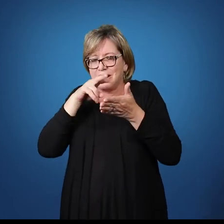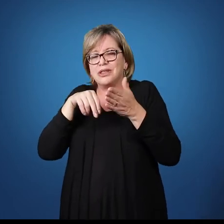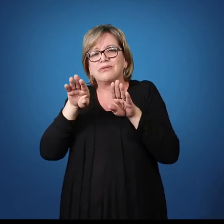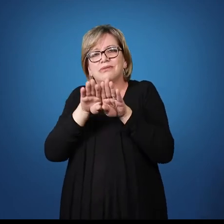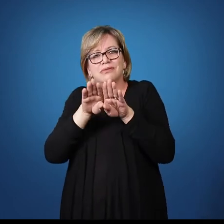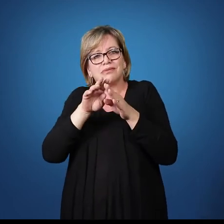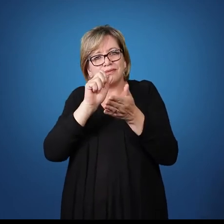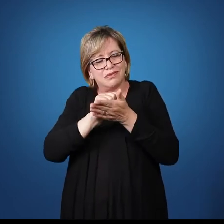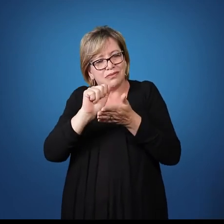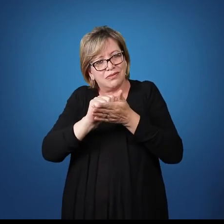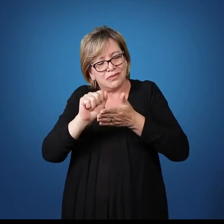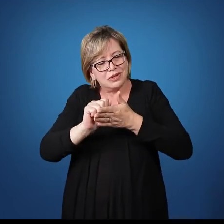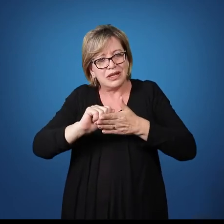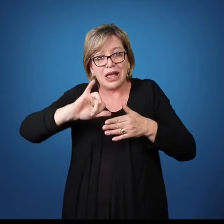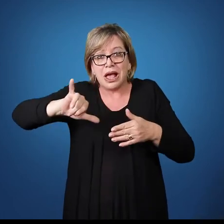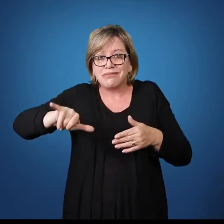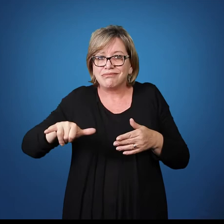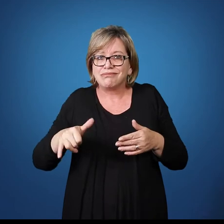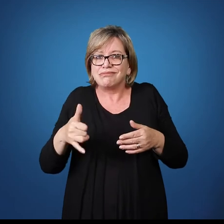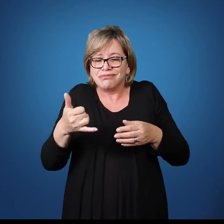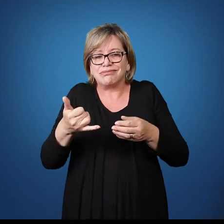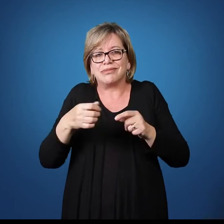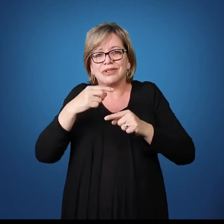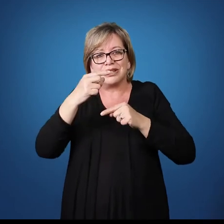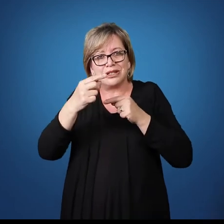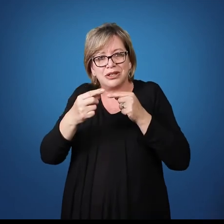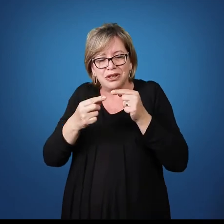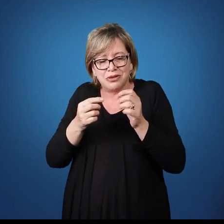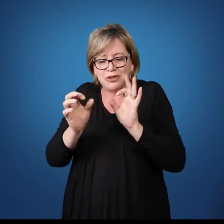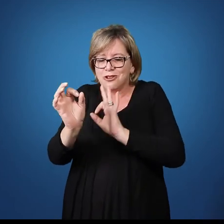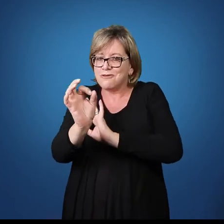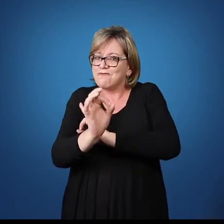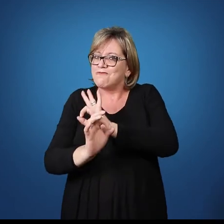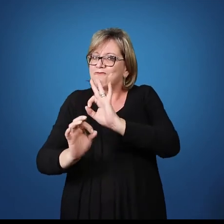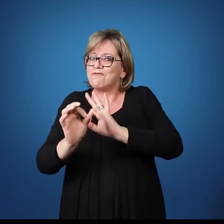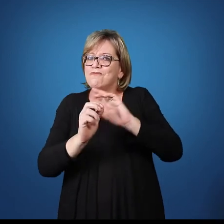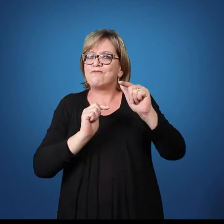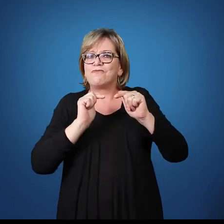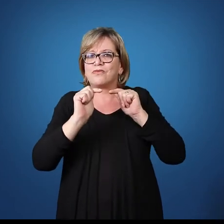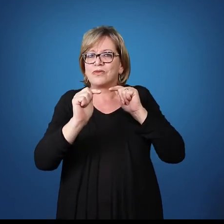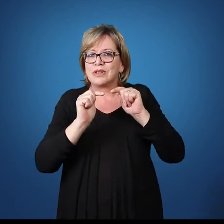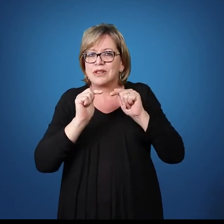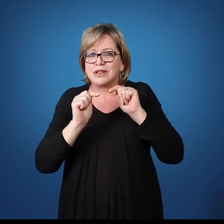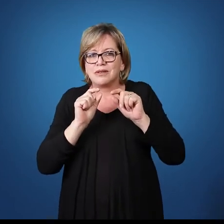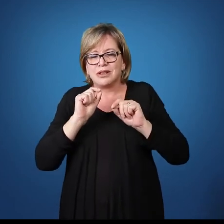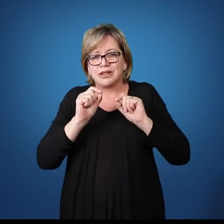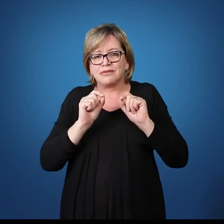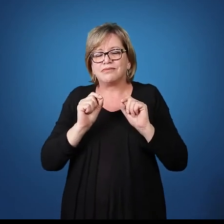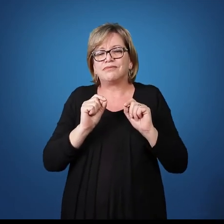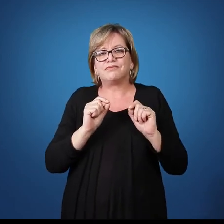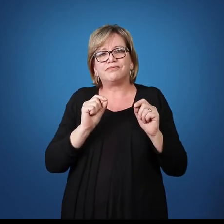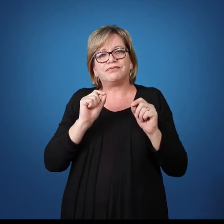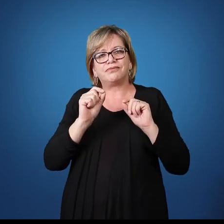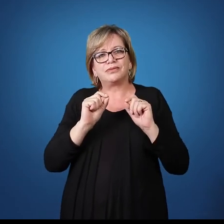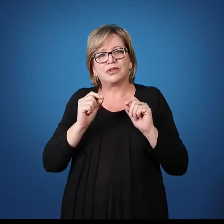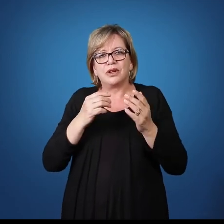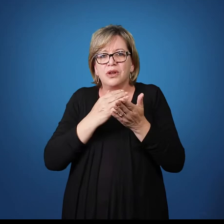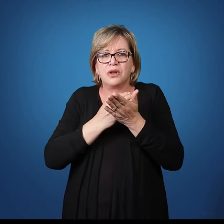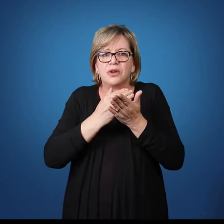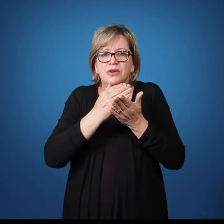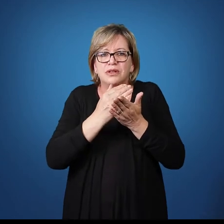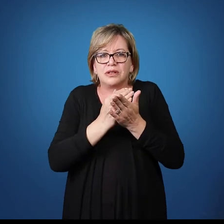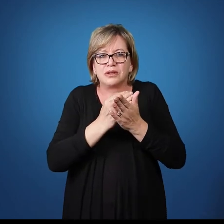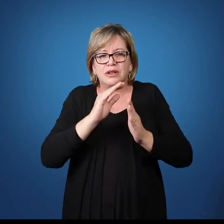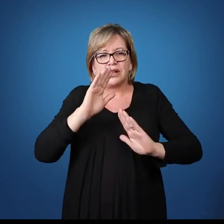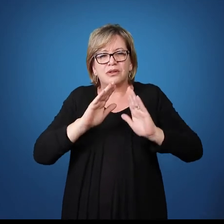escrita. Então, aproveitando isso e a partir de então fazendo aqui uma coisa mais sistemática. Então, nós começamos